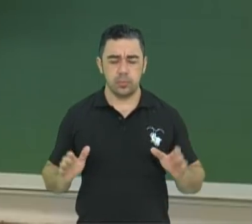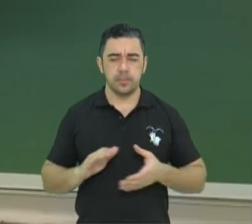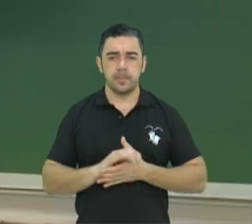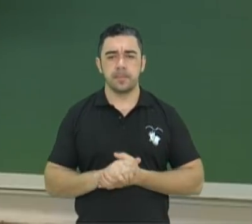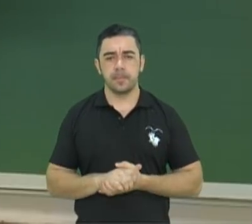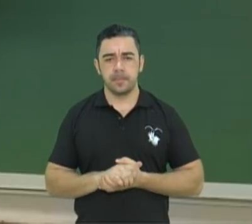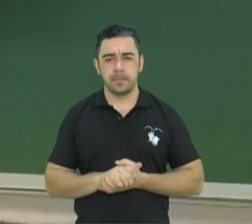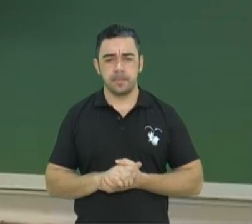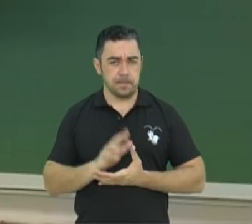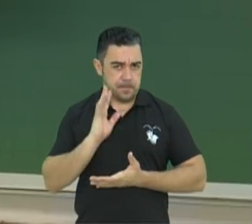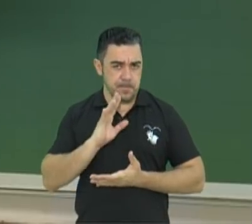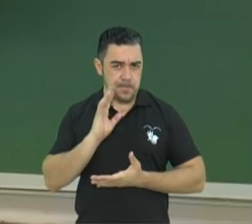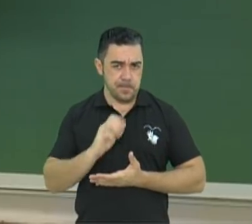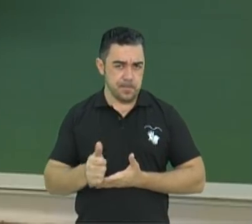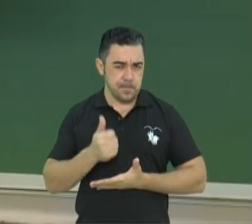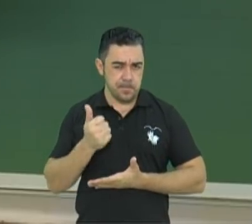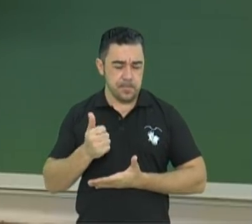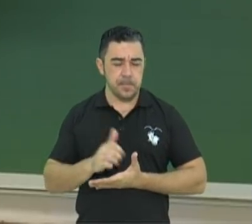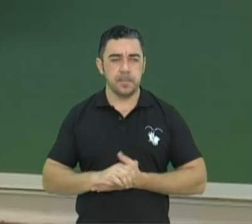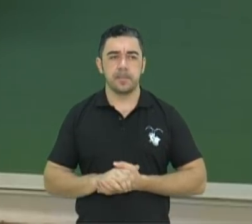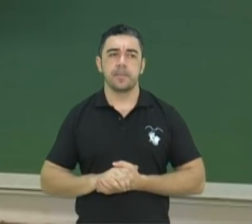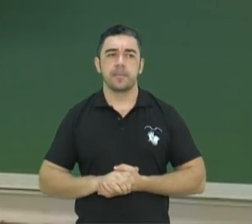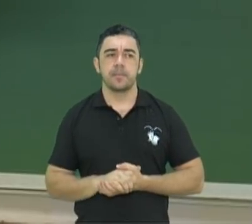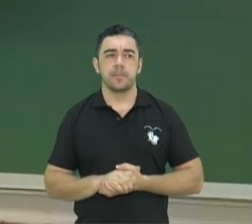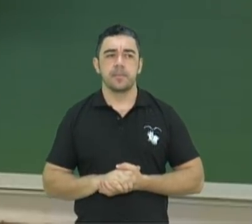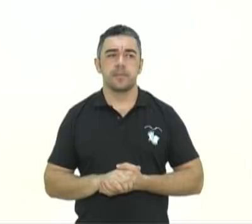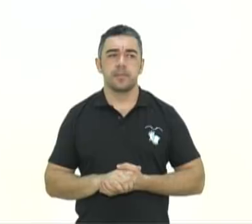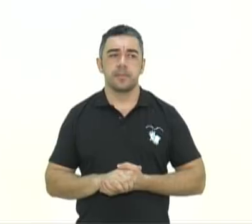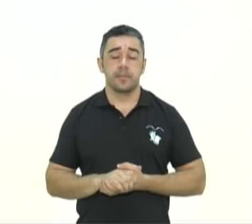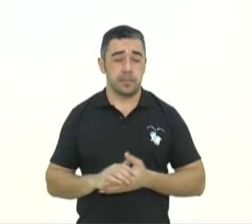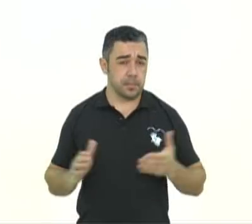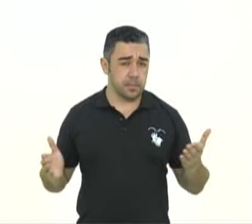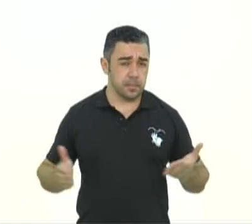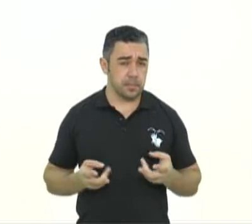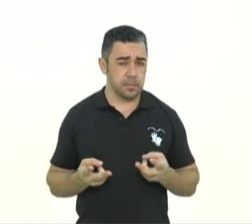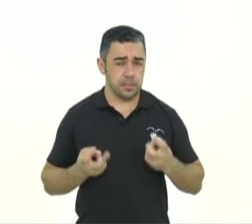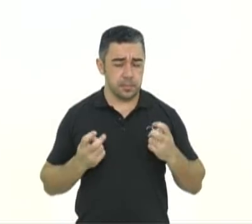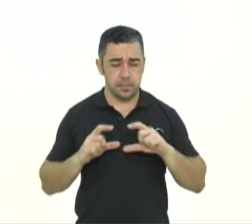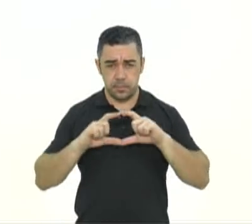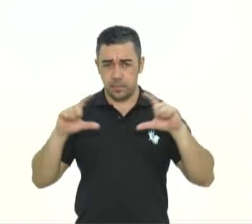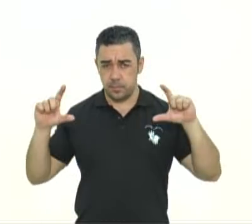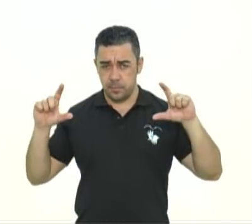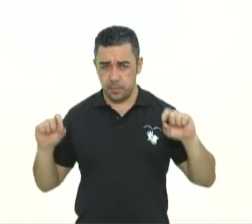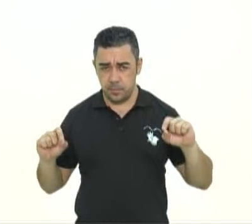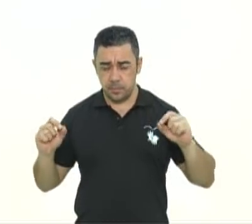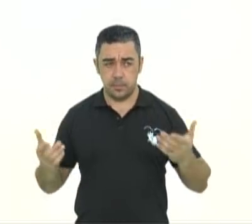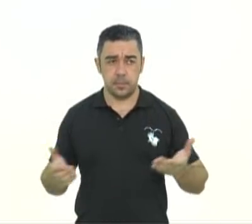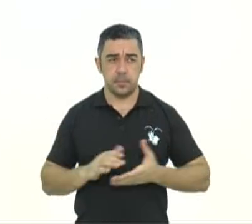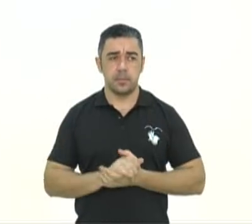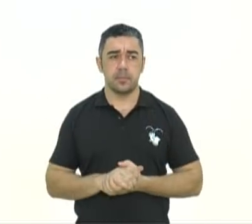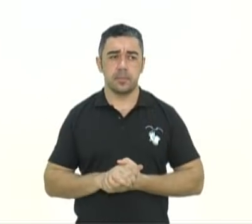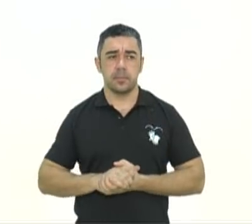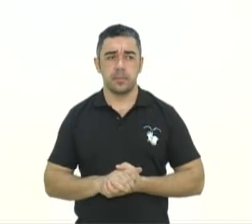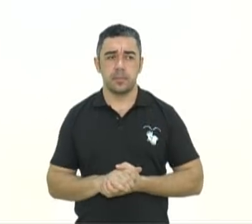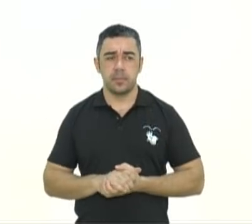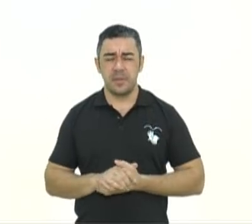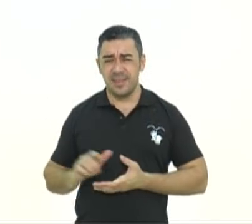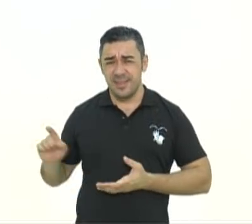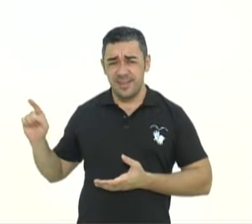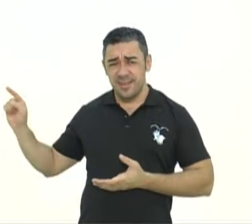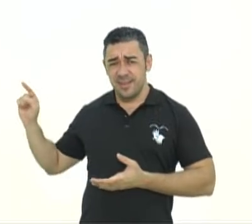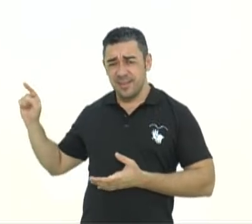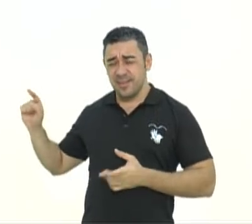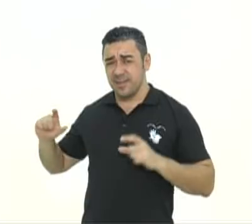terminada. Bacana? Vamos lá. Agora observe o trecho aqui comigo. E esse trecho ele